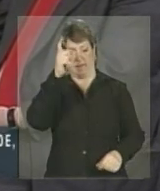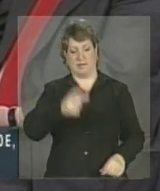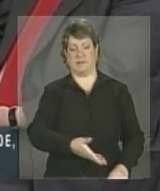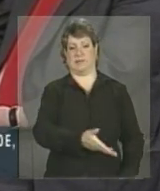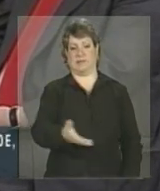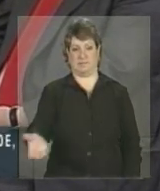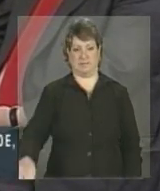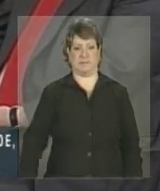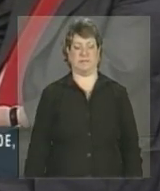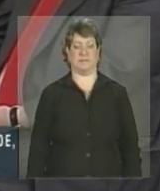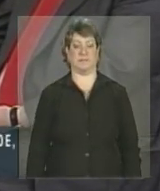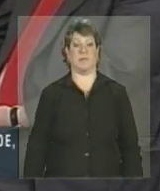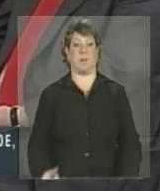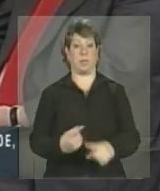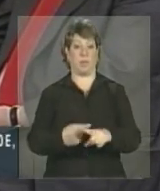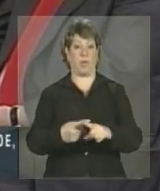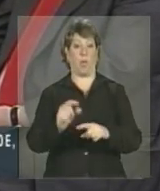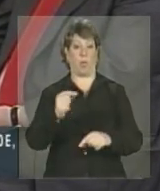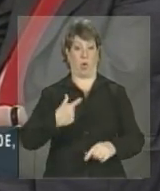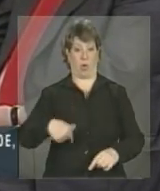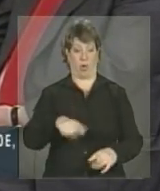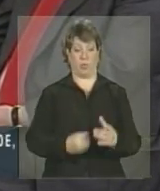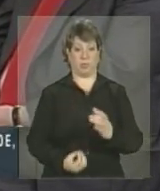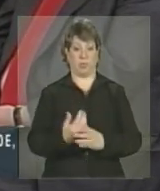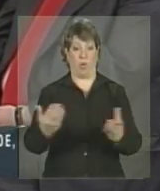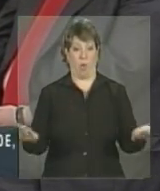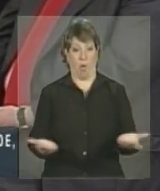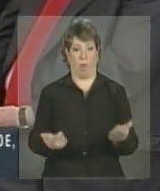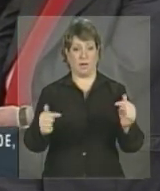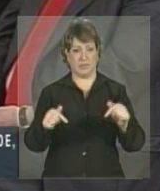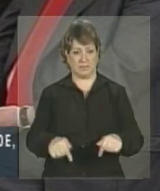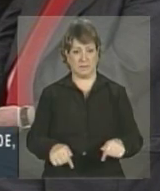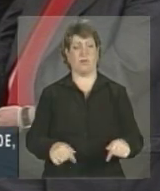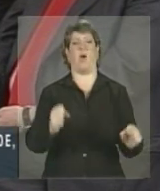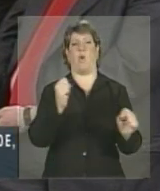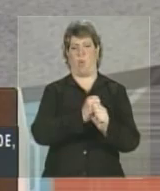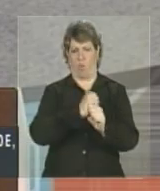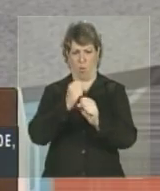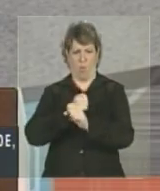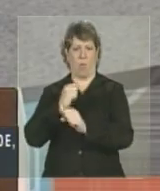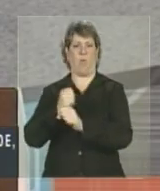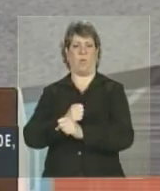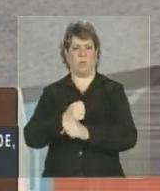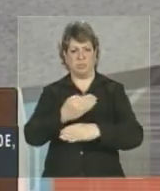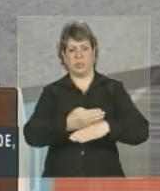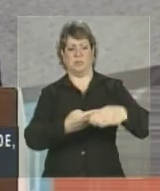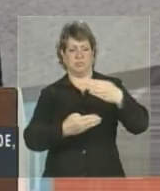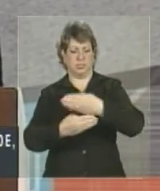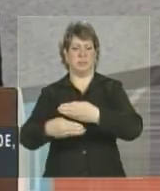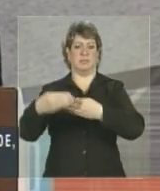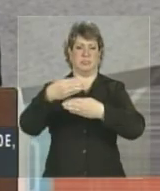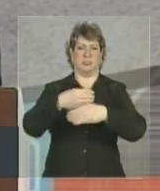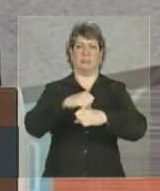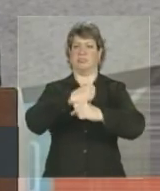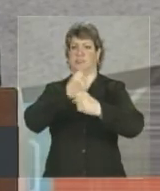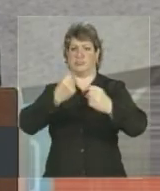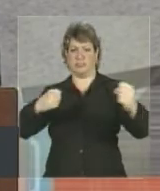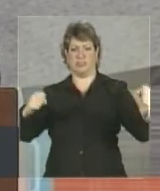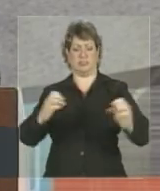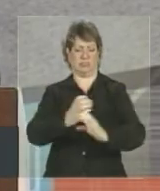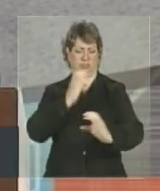cidadãos. Pois o que estamos lançando aqui hoje são grandes obras, sim, grandes projetos de